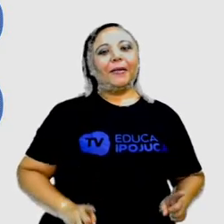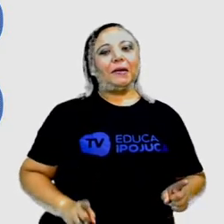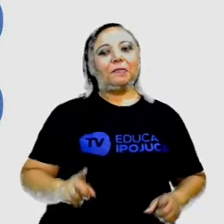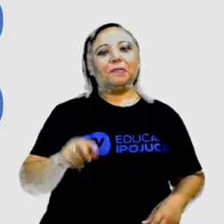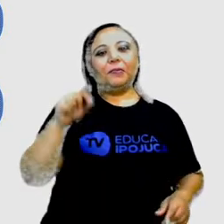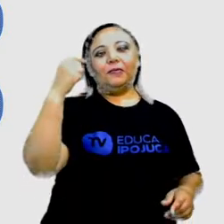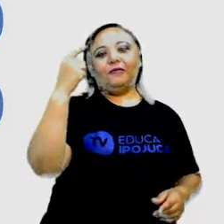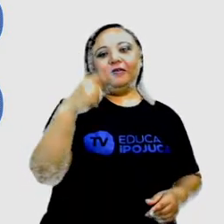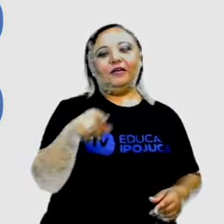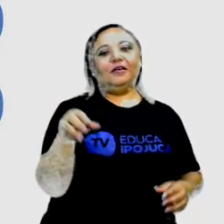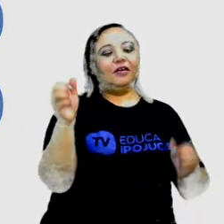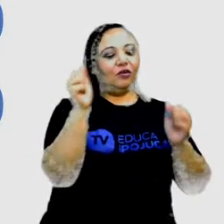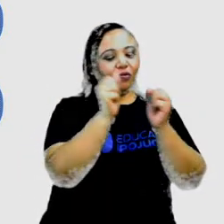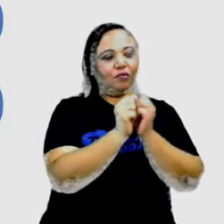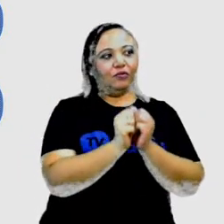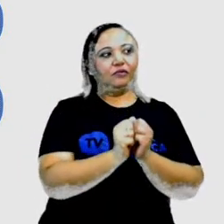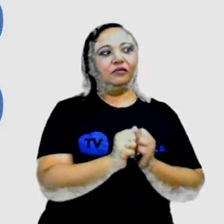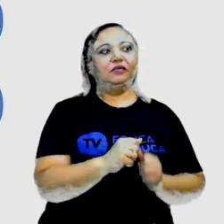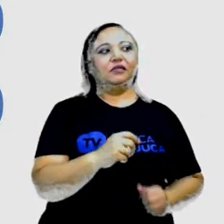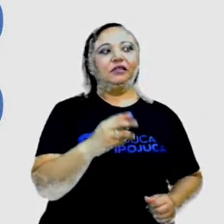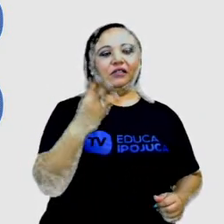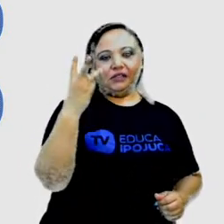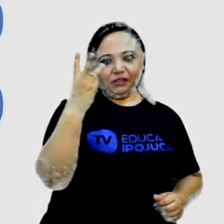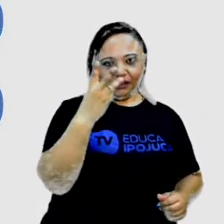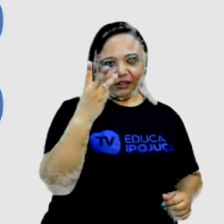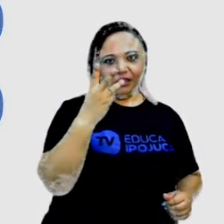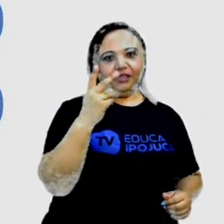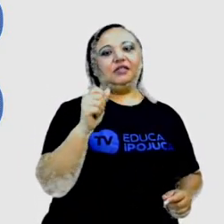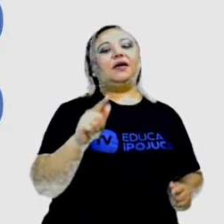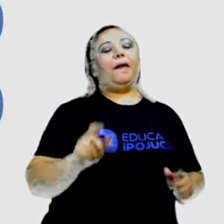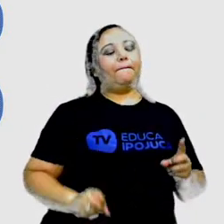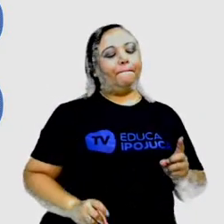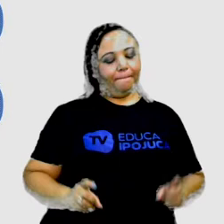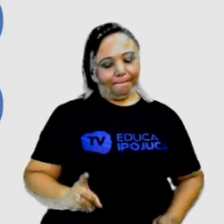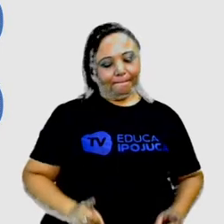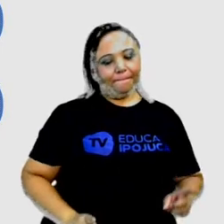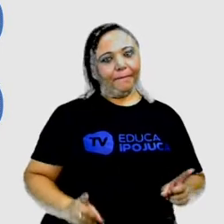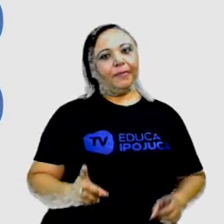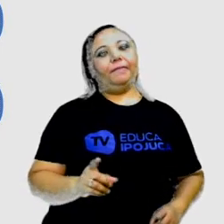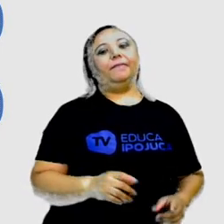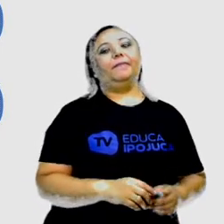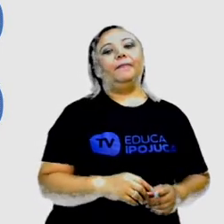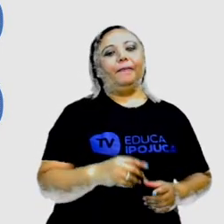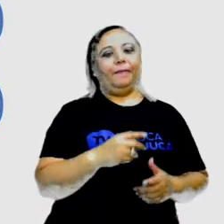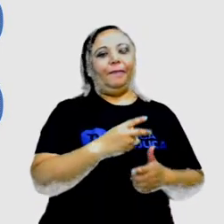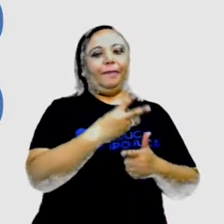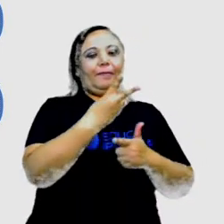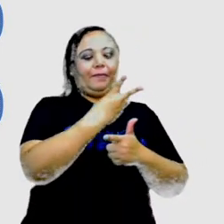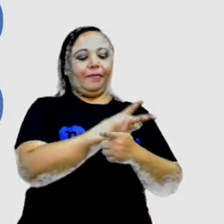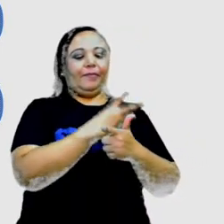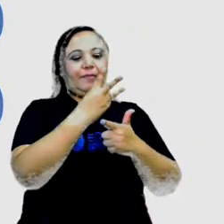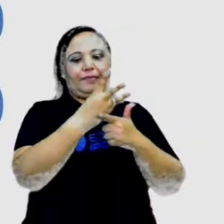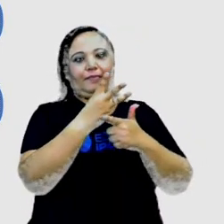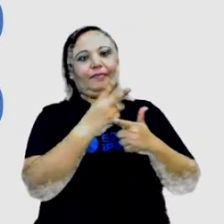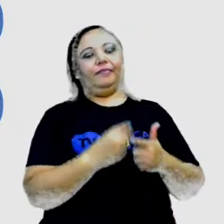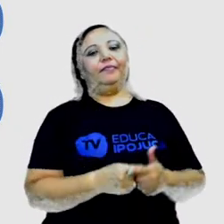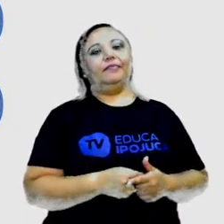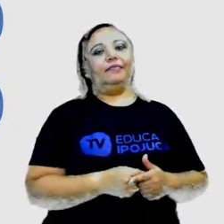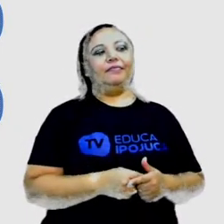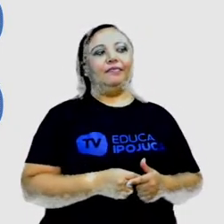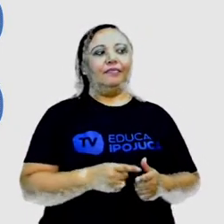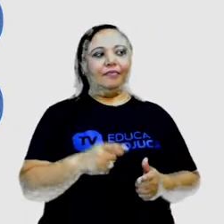são compostos. Número 3, nós já entendemos que 3 só pode ser dividido por 3 ou por 1. Então está tudo